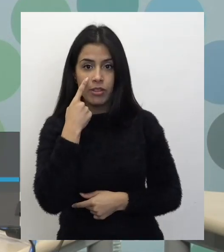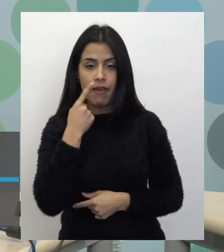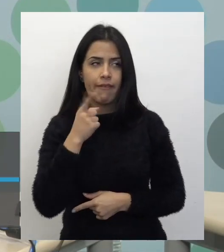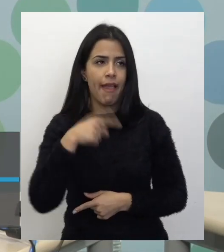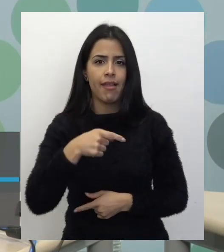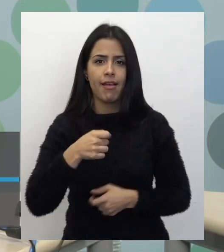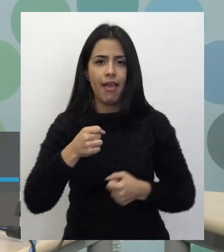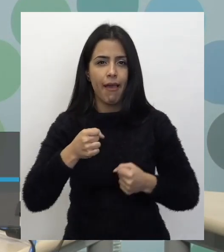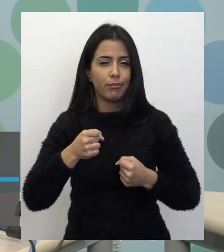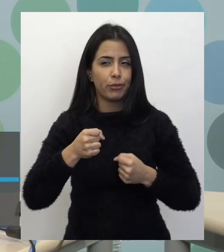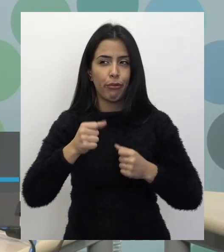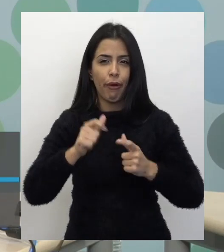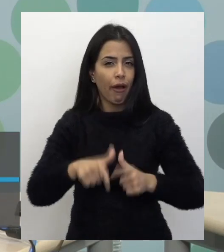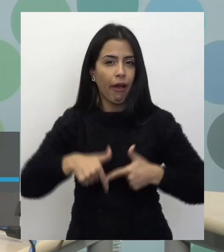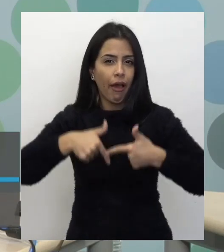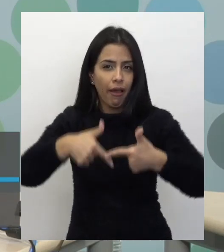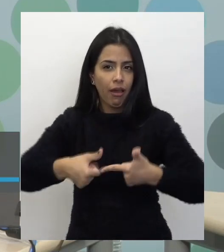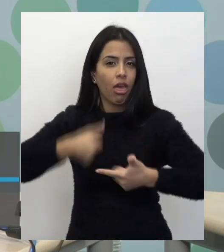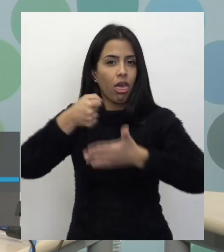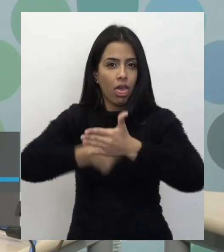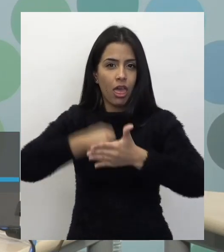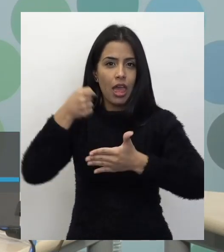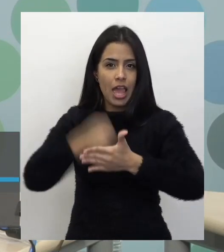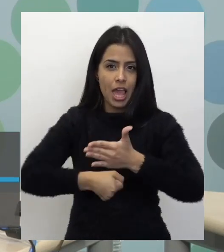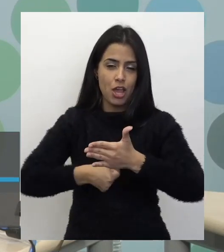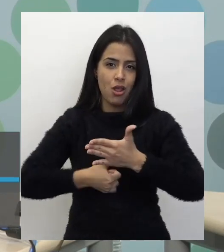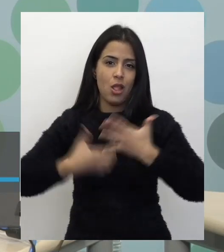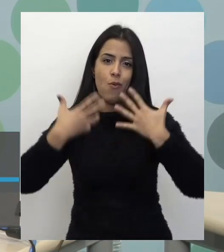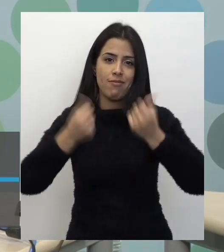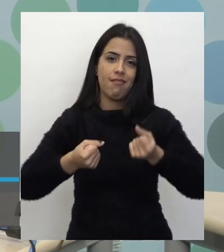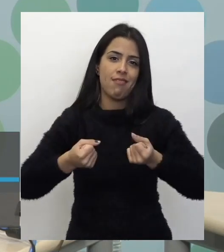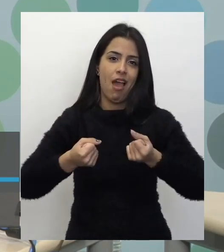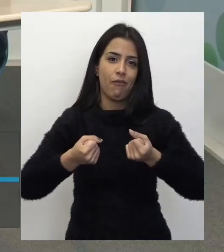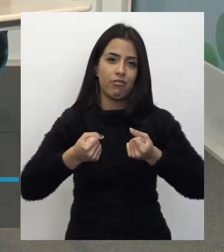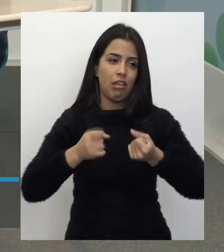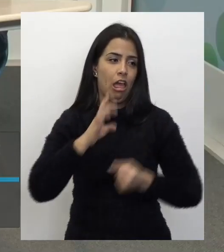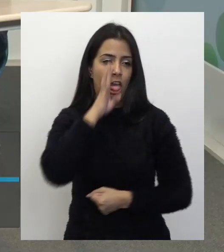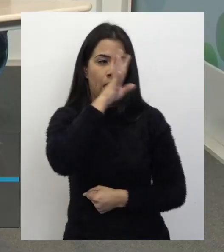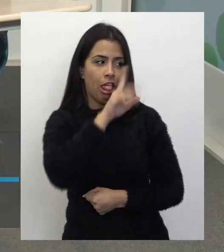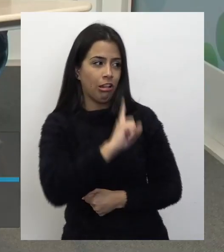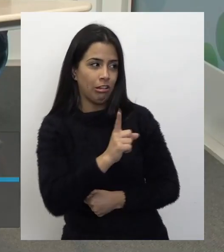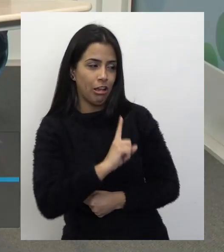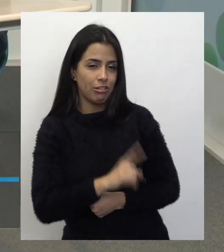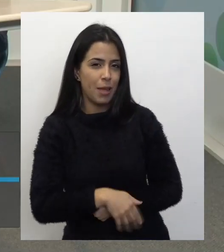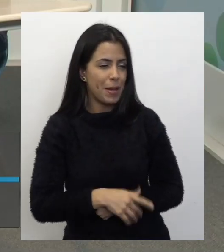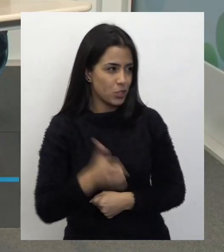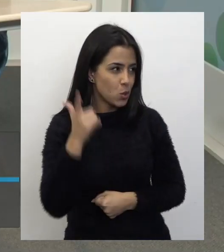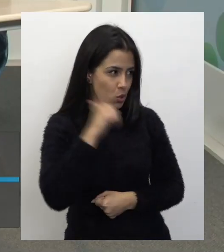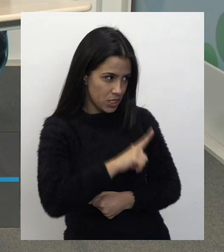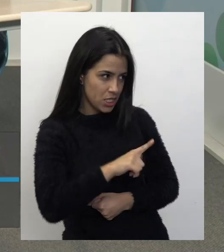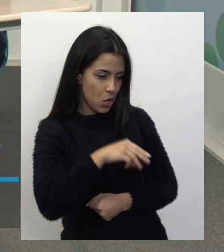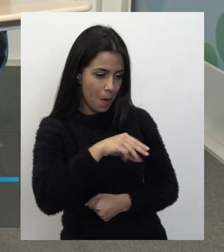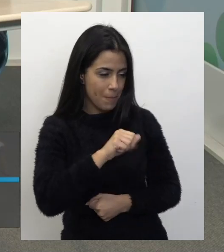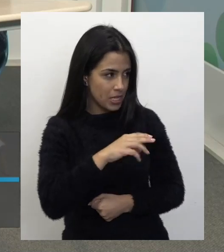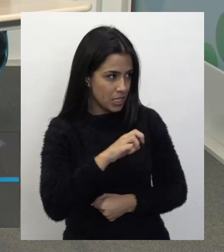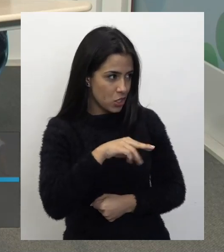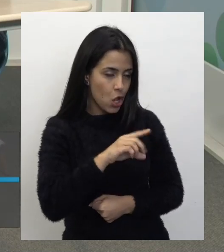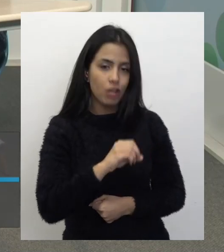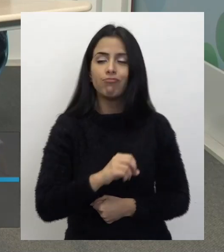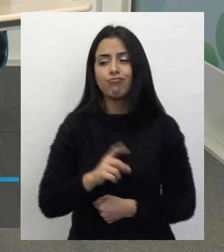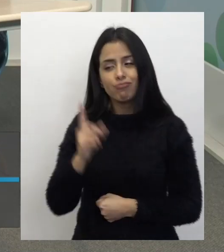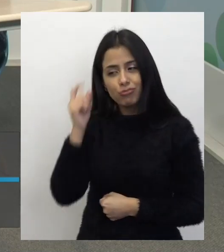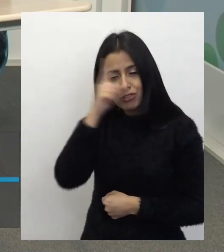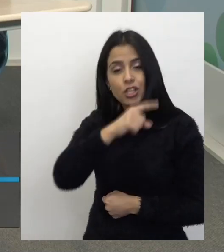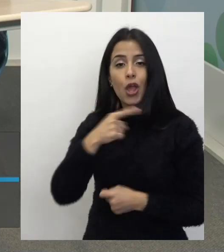levava desaforo para casa, mas será que eles foram conquistados pelos macedônios? Muito difícil, né, professora? Até porque também os espartanos,